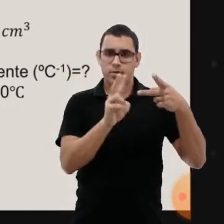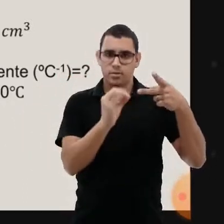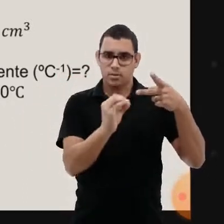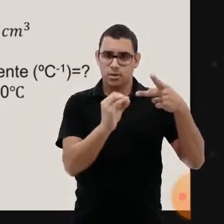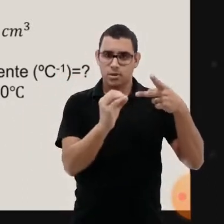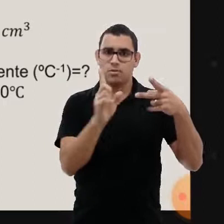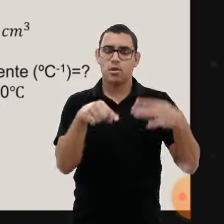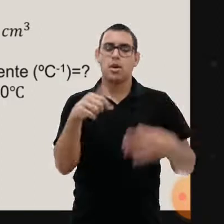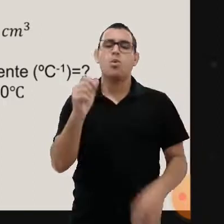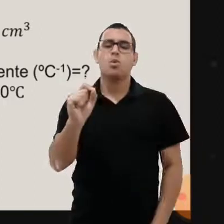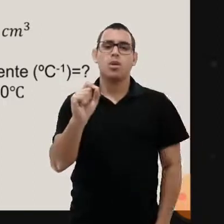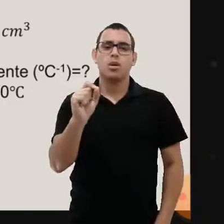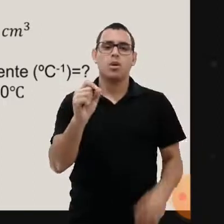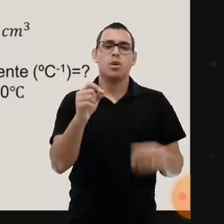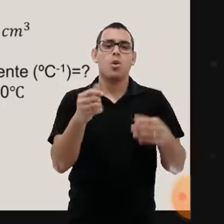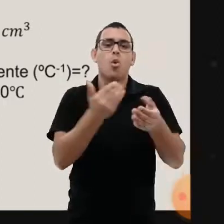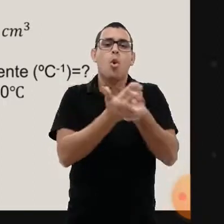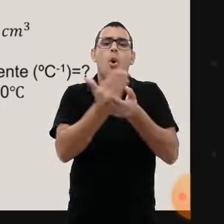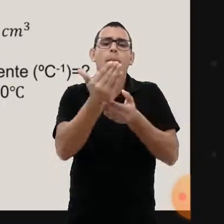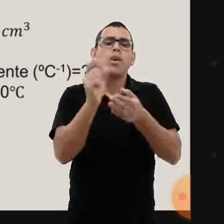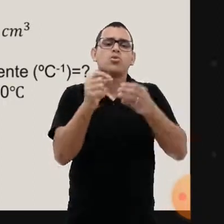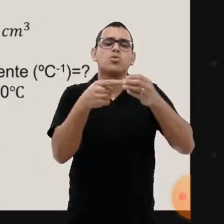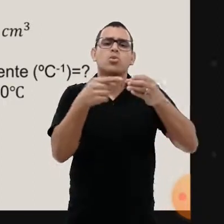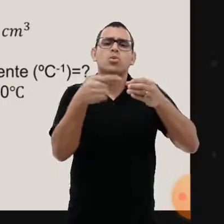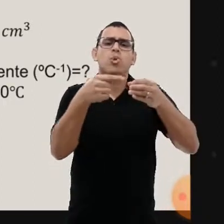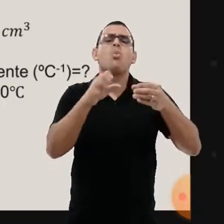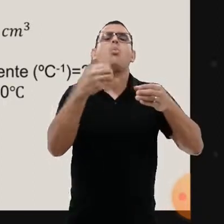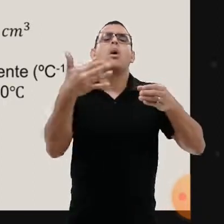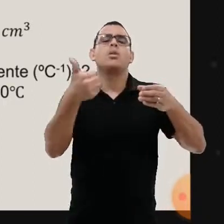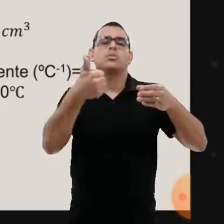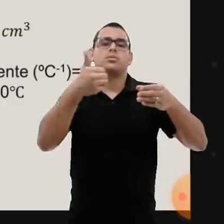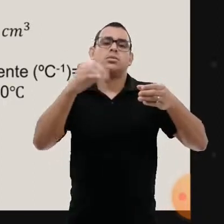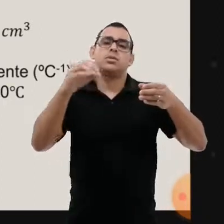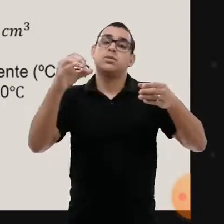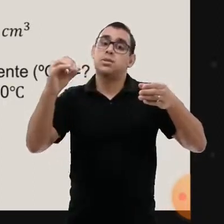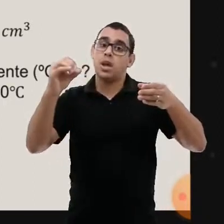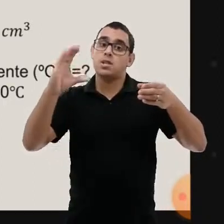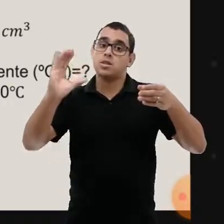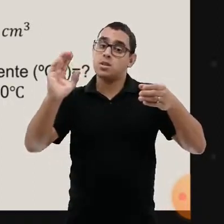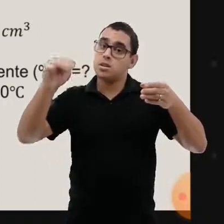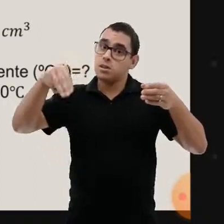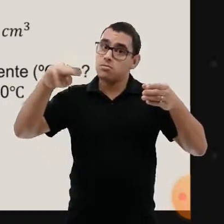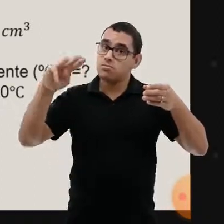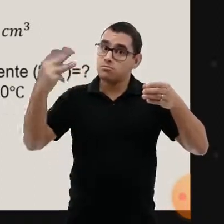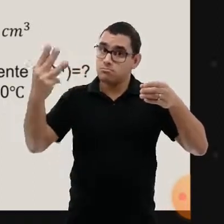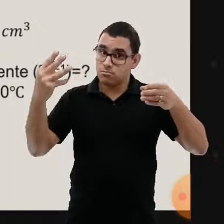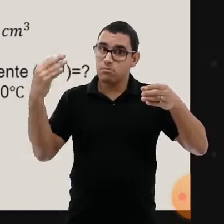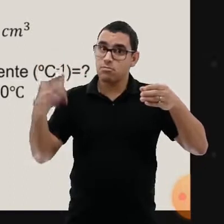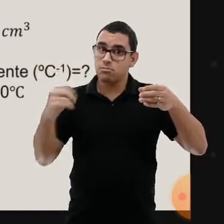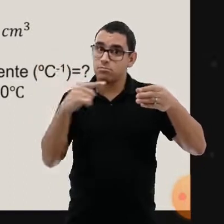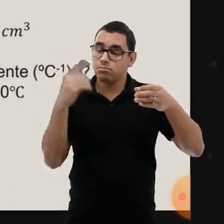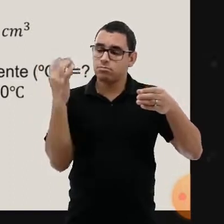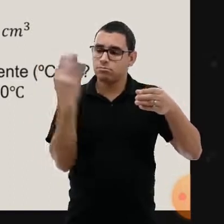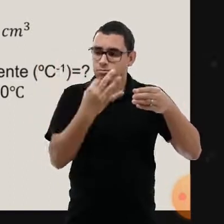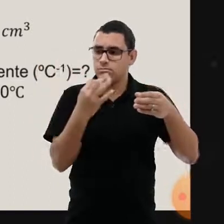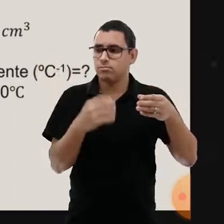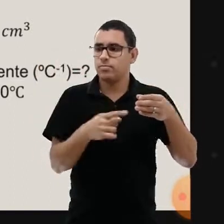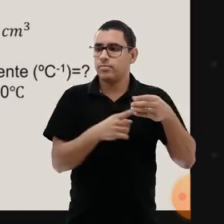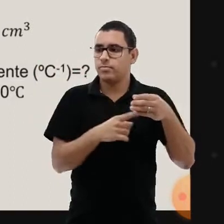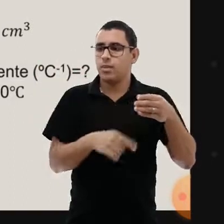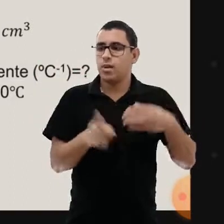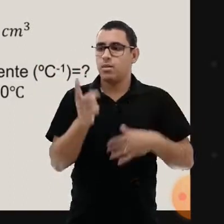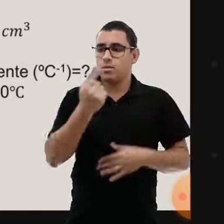de 100 centímetros cúbicos. Nós vamos descobrir o coeficiente de dilatação